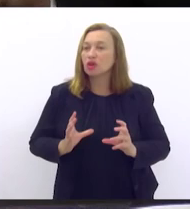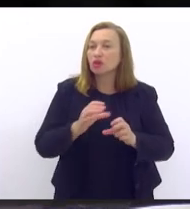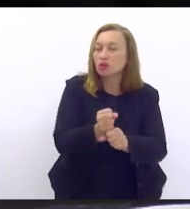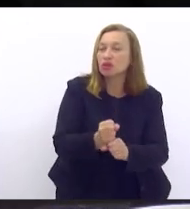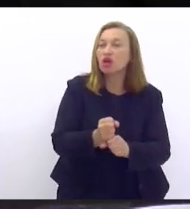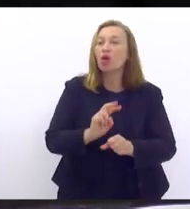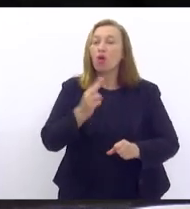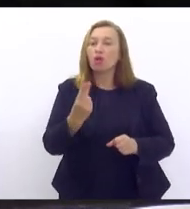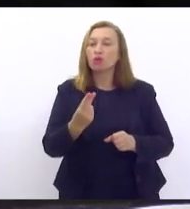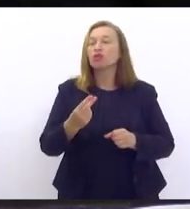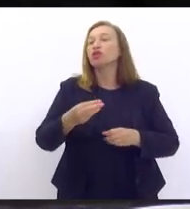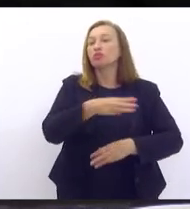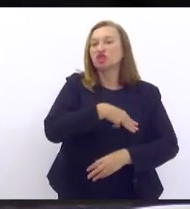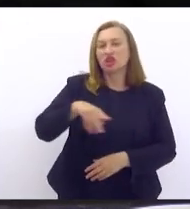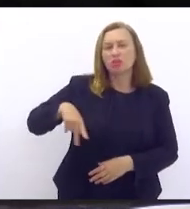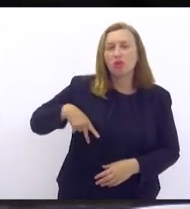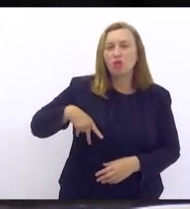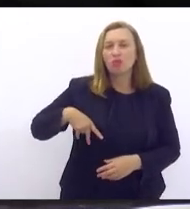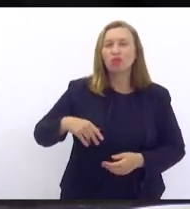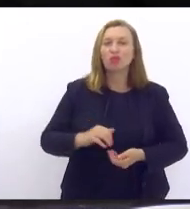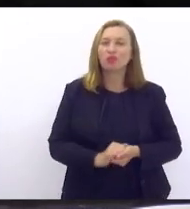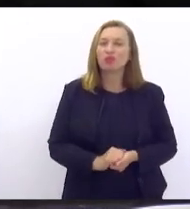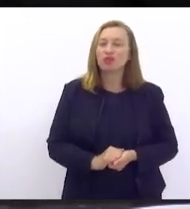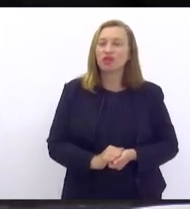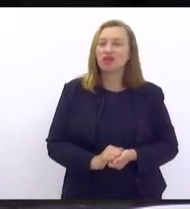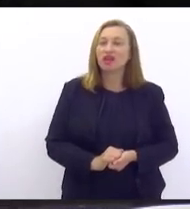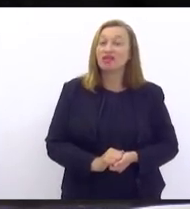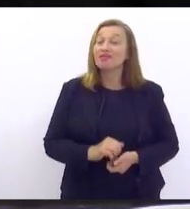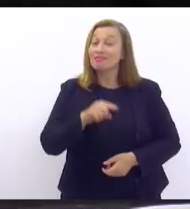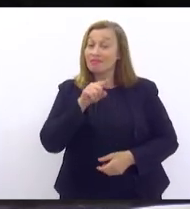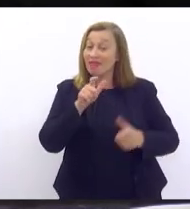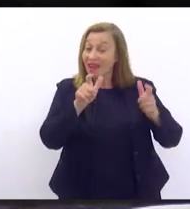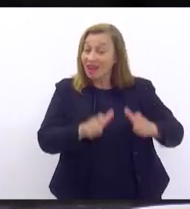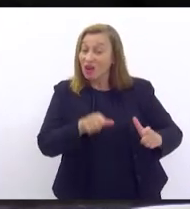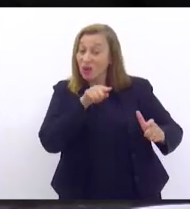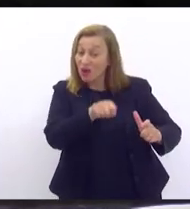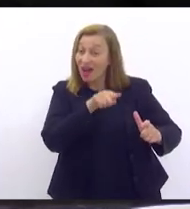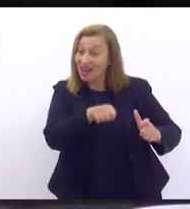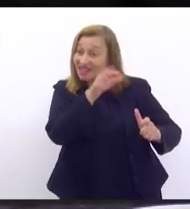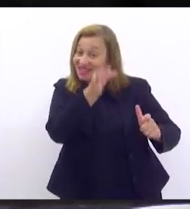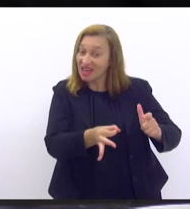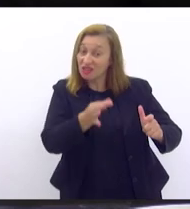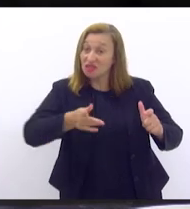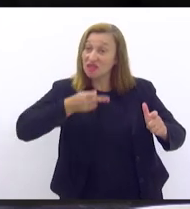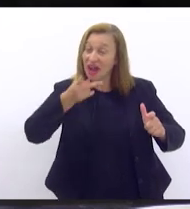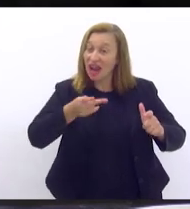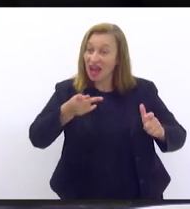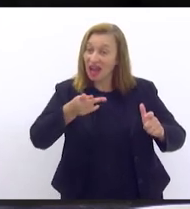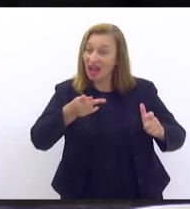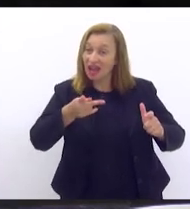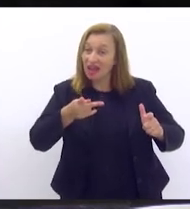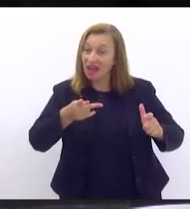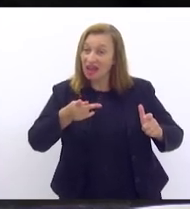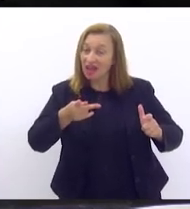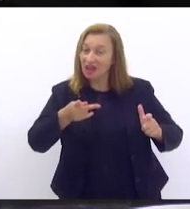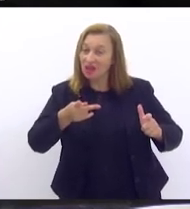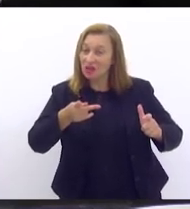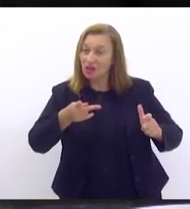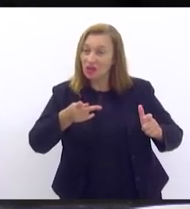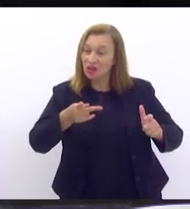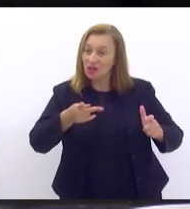Público, para que possa, naquele lugar adequado, dizer, com